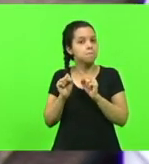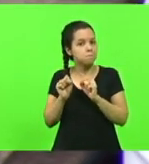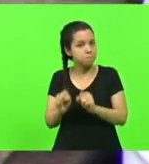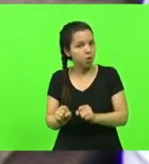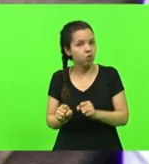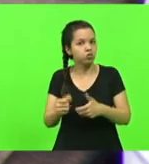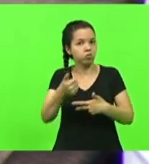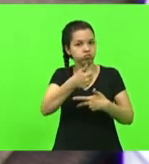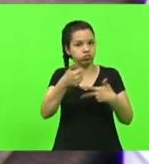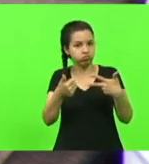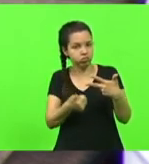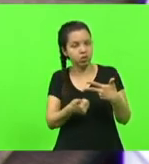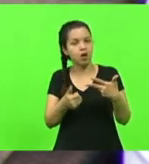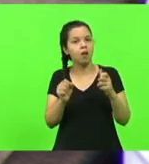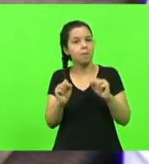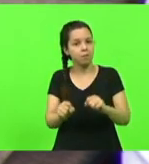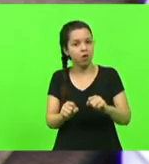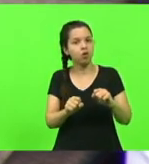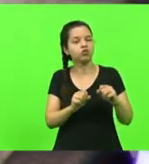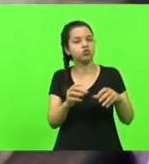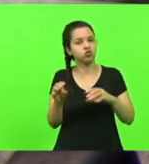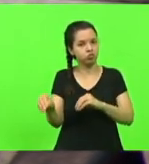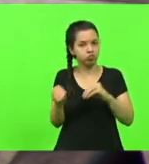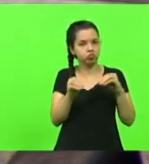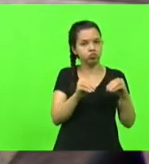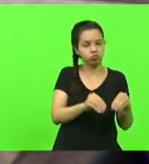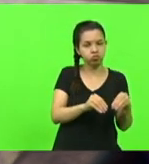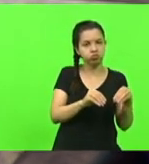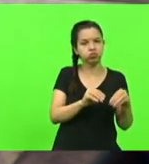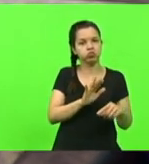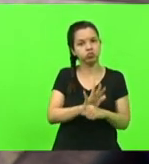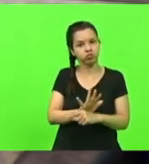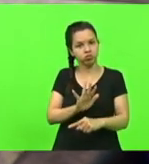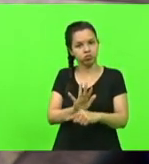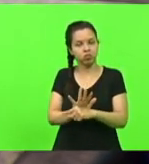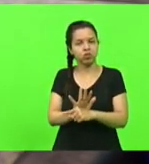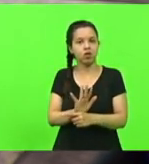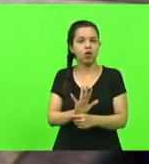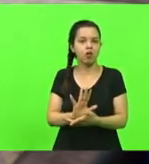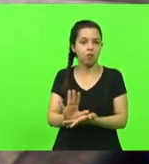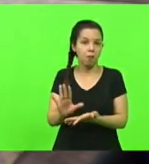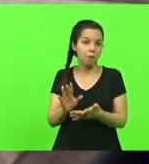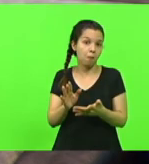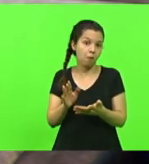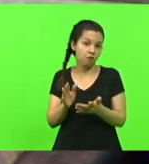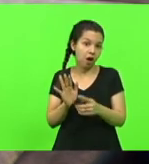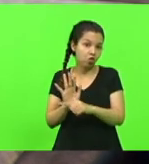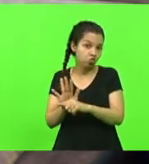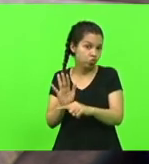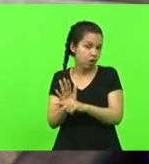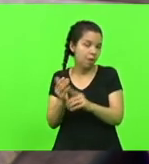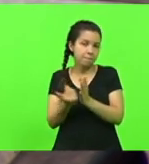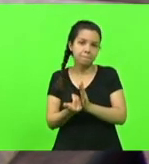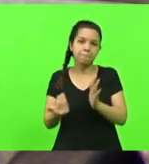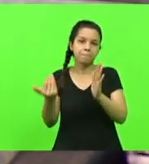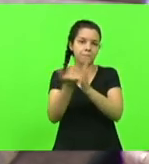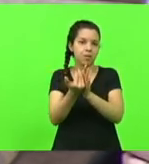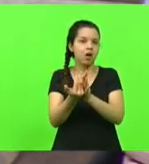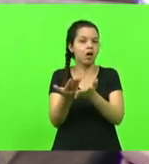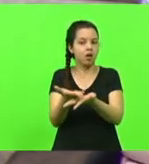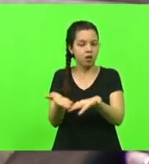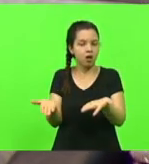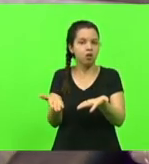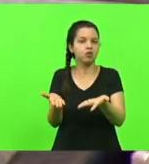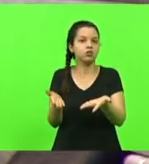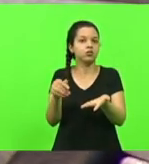com incentivo, porque isso vai dar um benefício muito grande para o Estado de